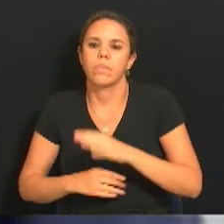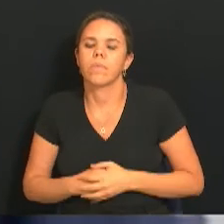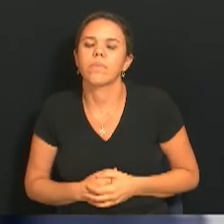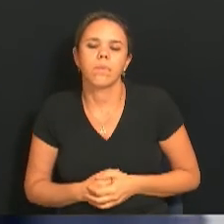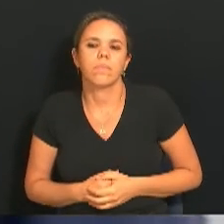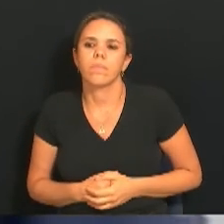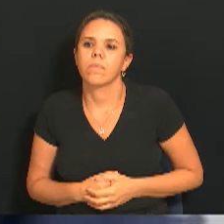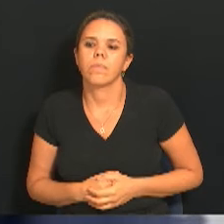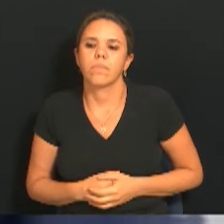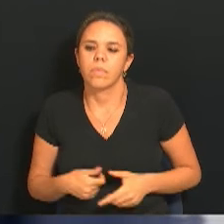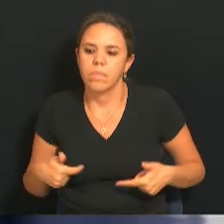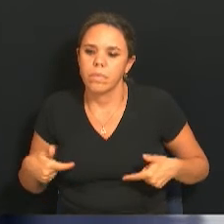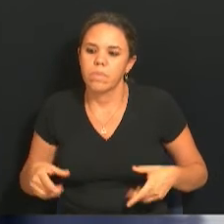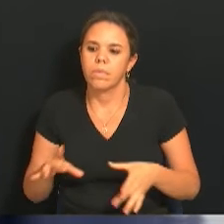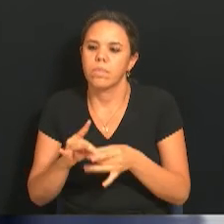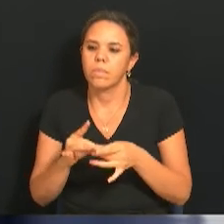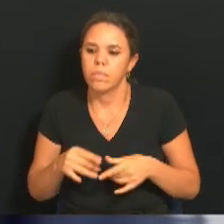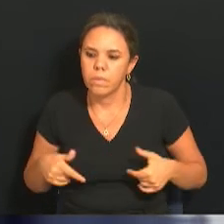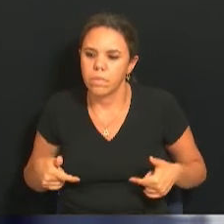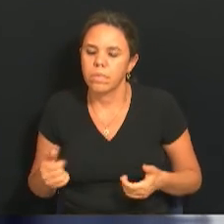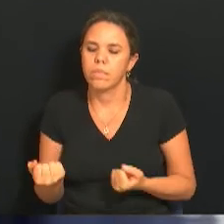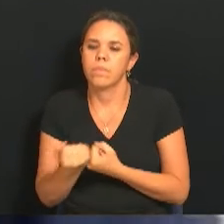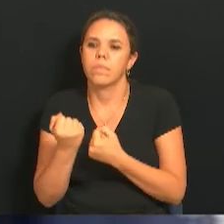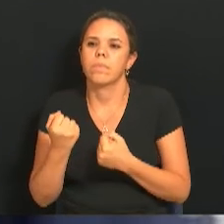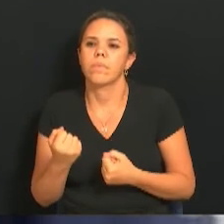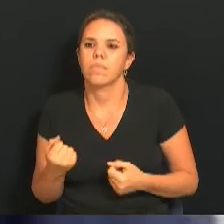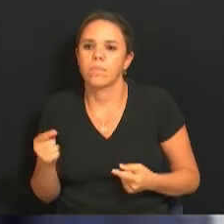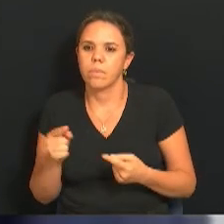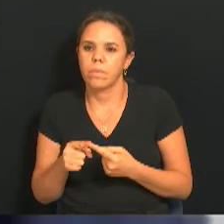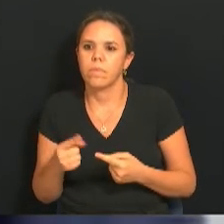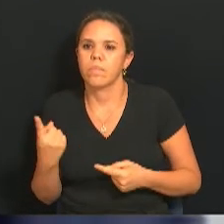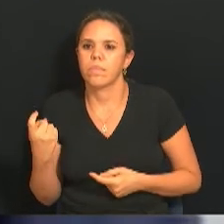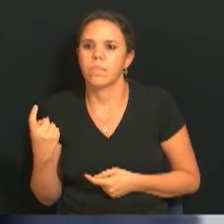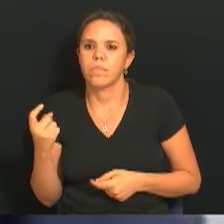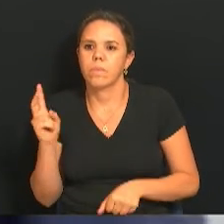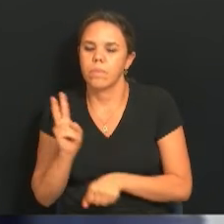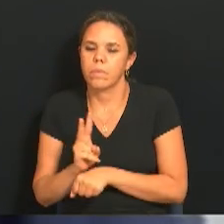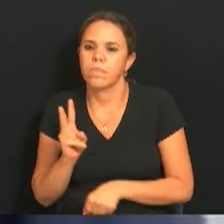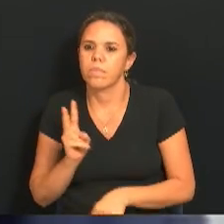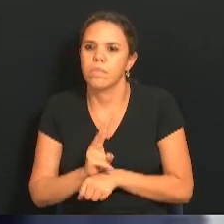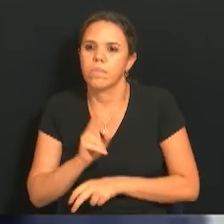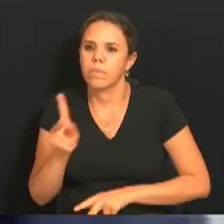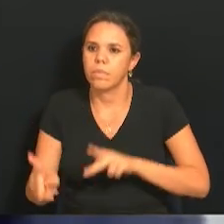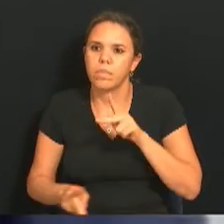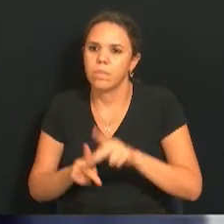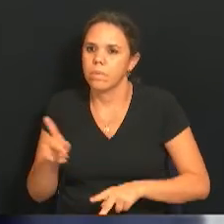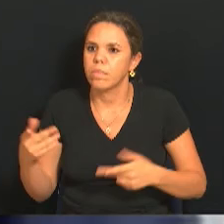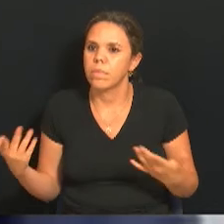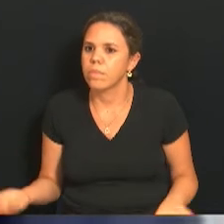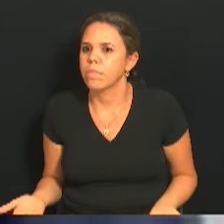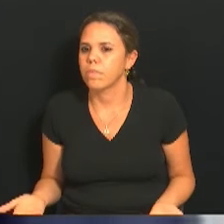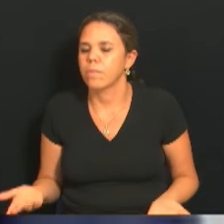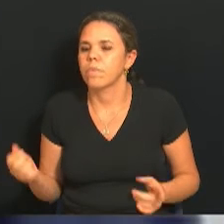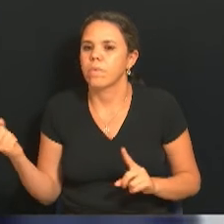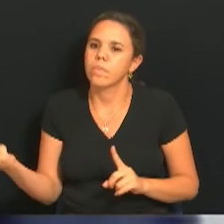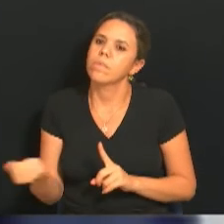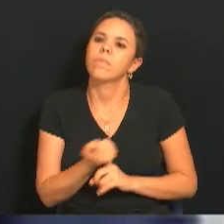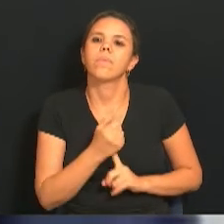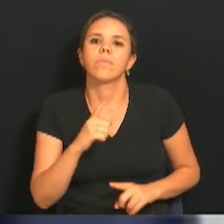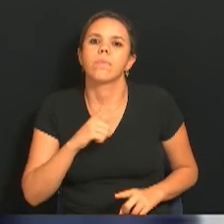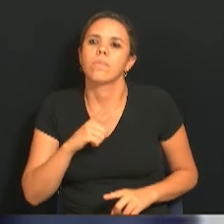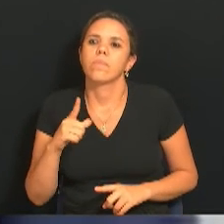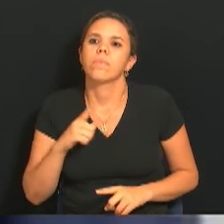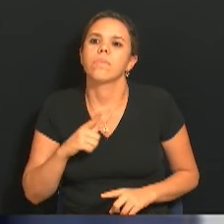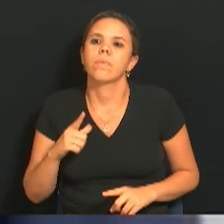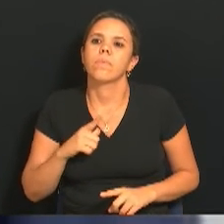todos estamos imbuídos de uma missão única, cuidar de pessoas. Então, a assistência social tem o seu espectro